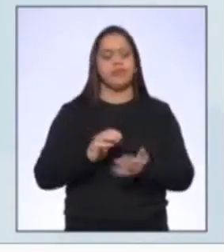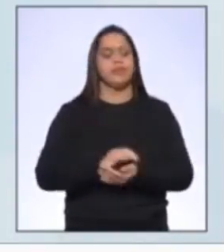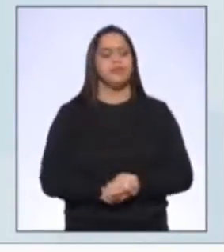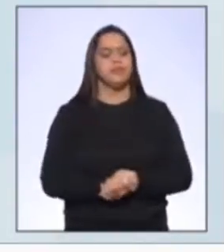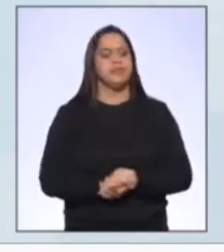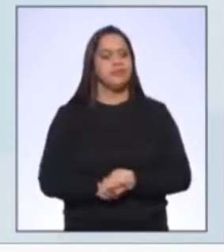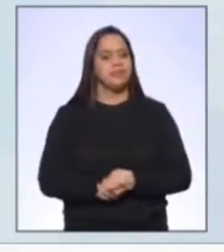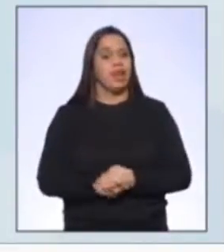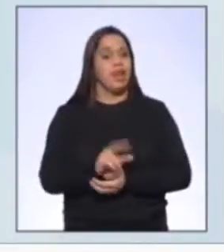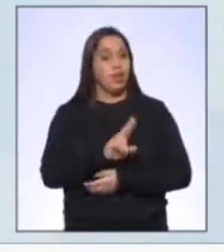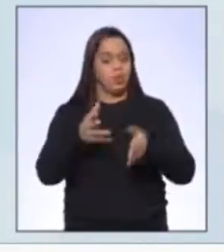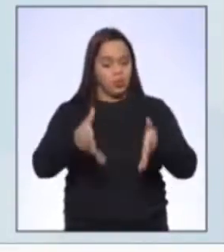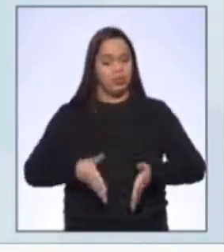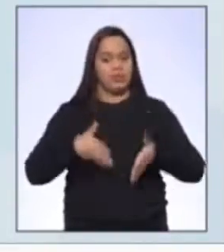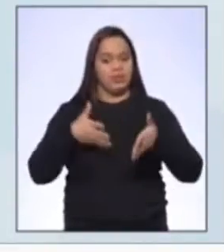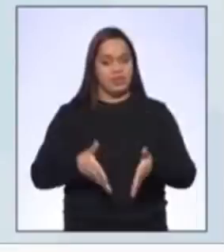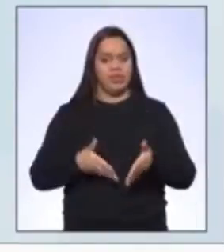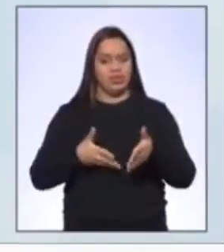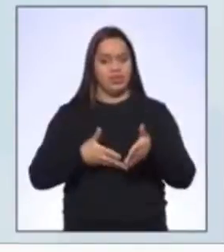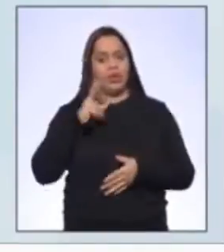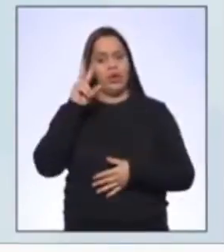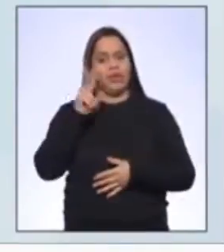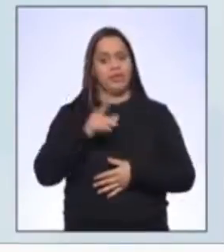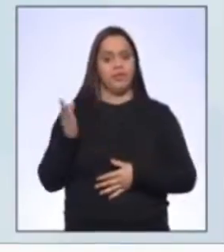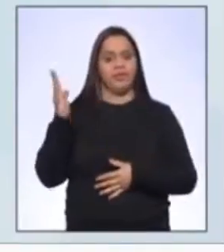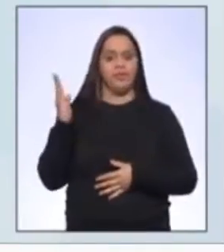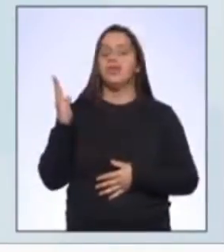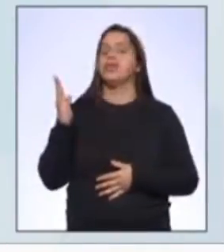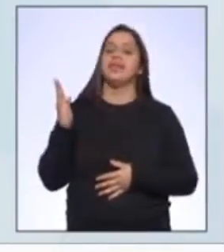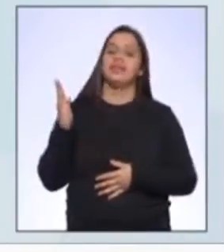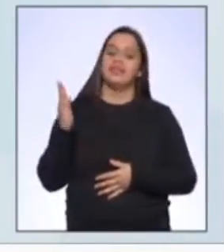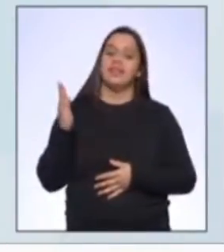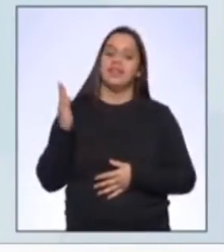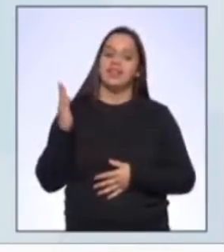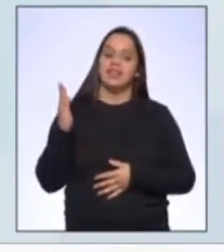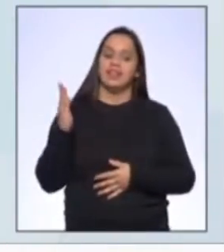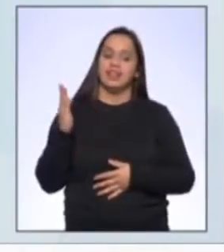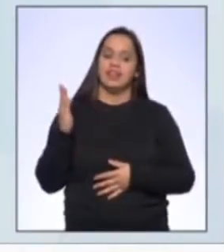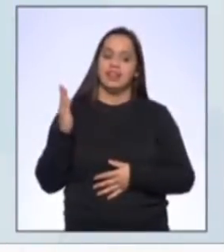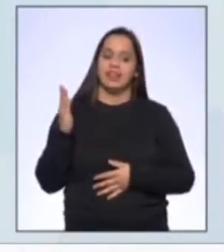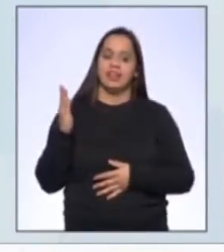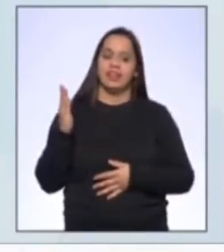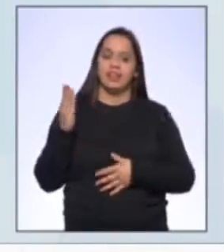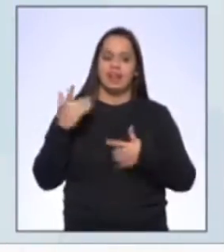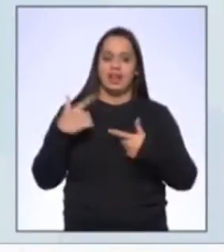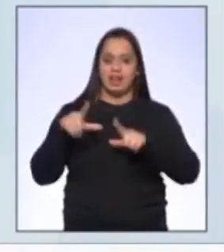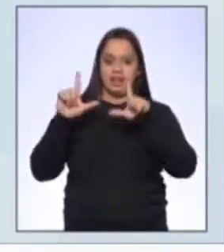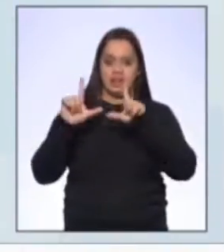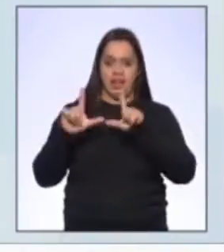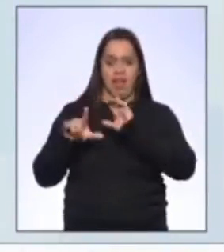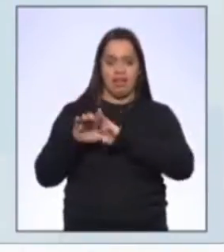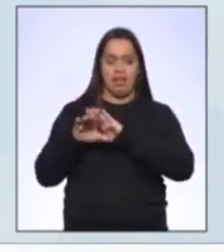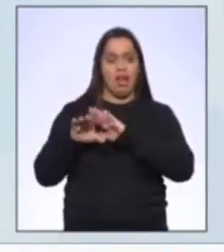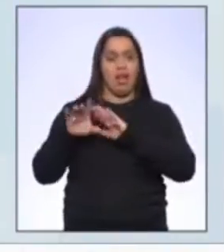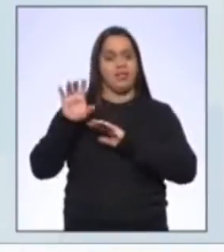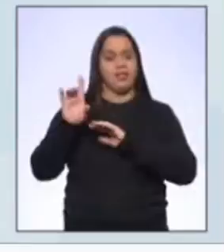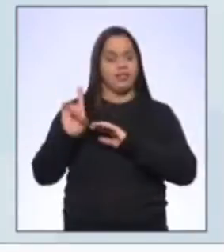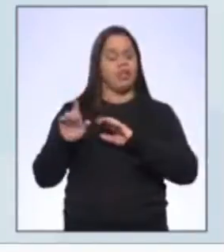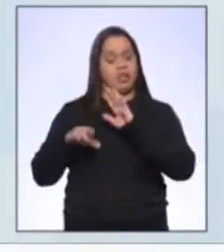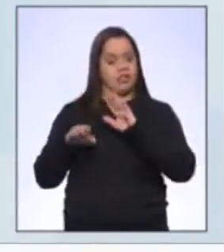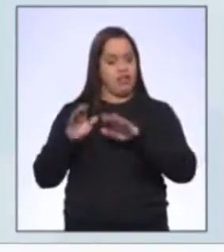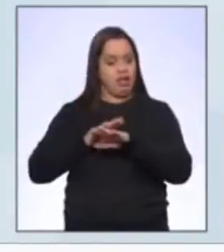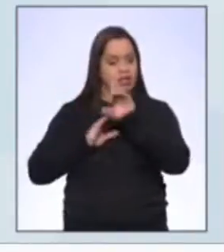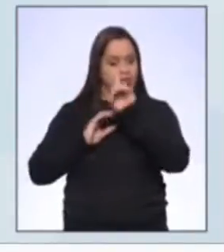uso de cadeira de rodas olha só o atleta que vocês olhando a tela está esquerda ele tá numa pista de atletismo